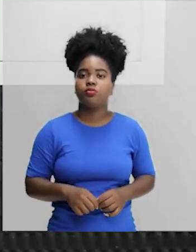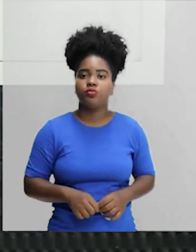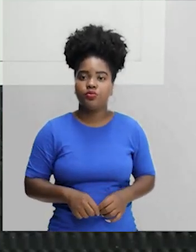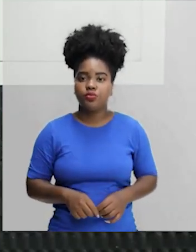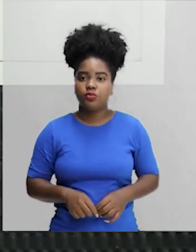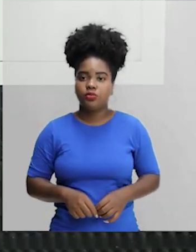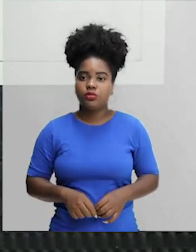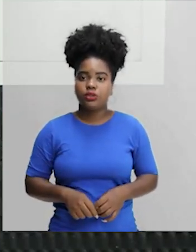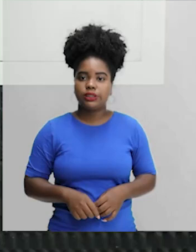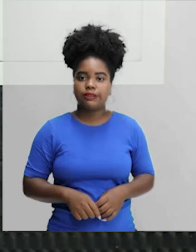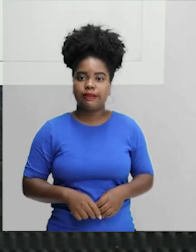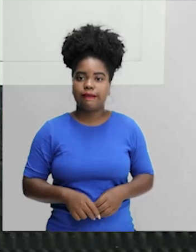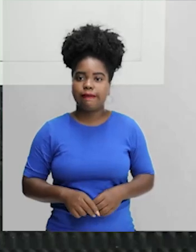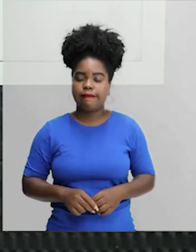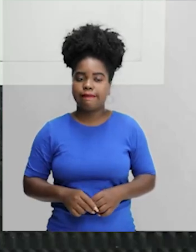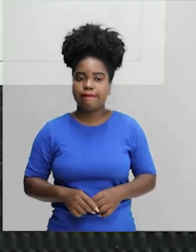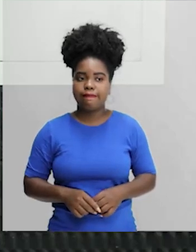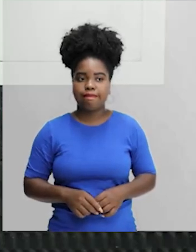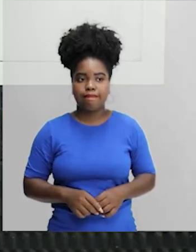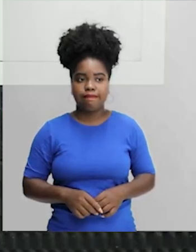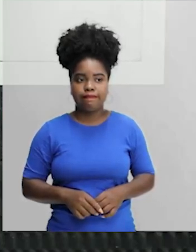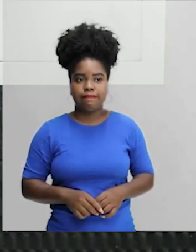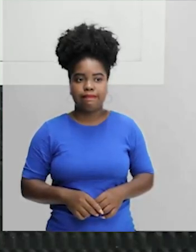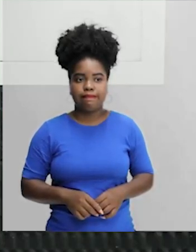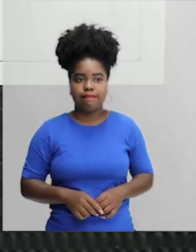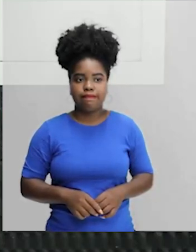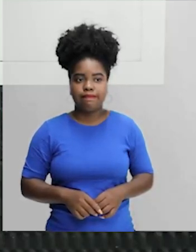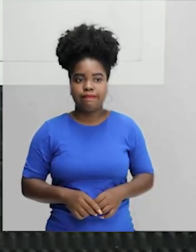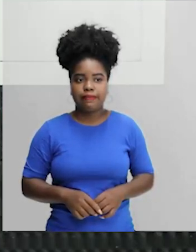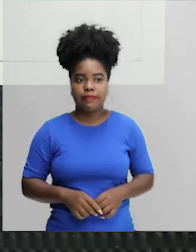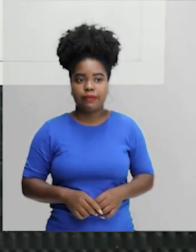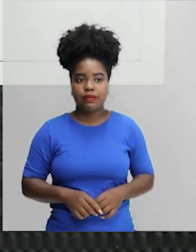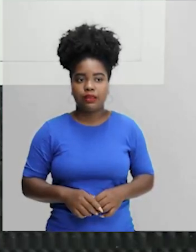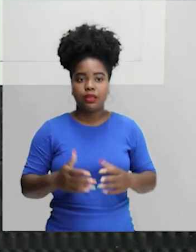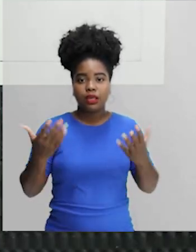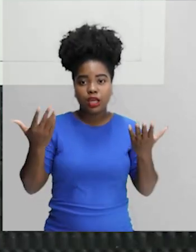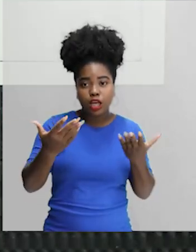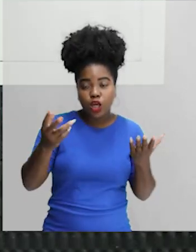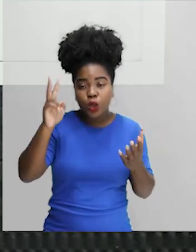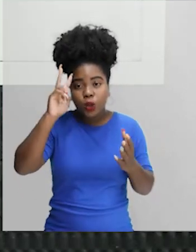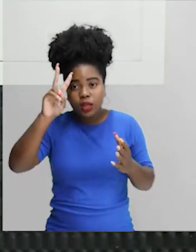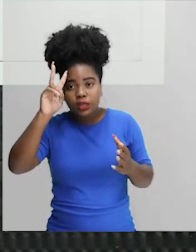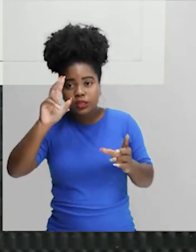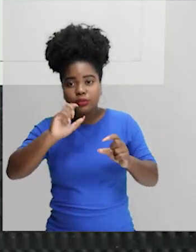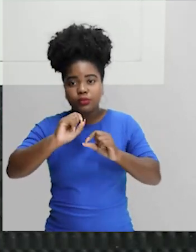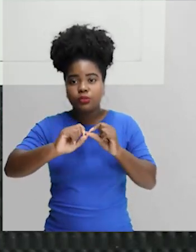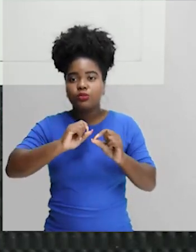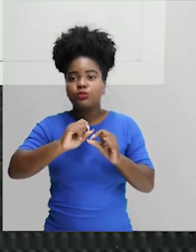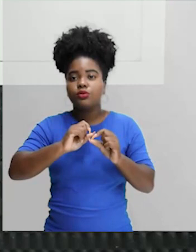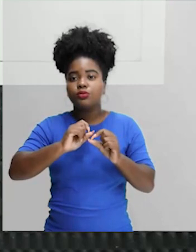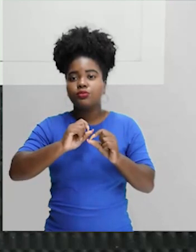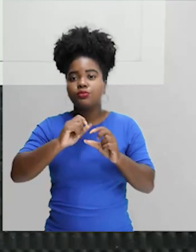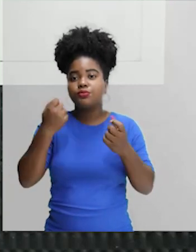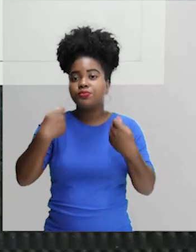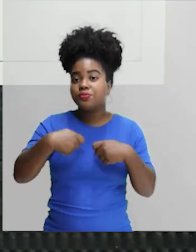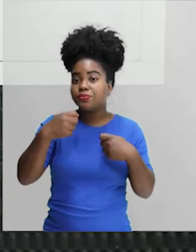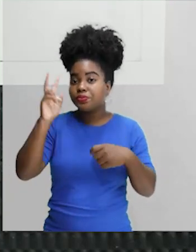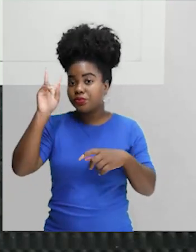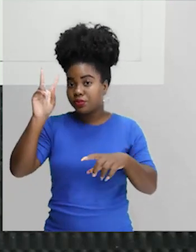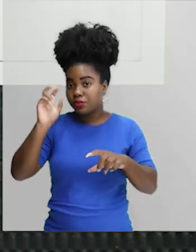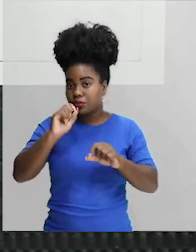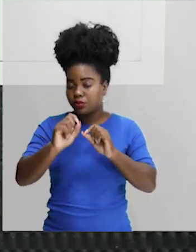4. É o nosso resto. Galera, agora lembra o seguinte. Agora a gente tem que lembrar o